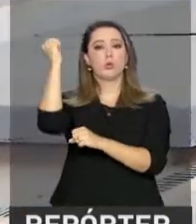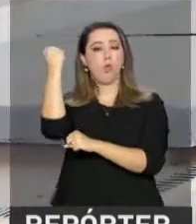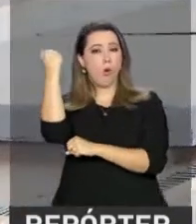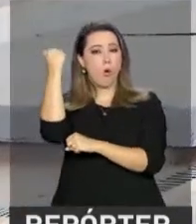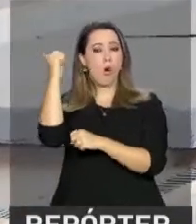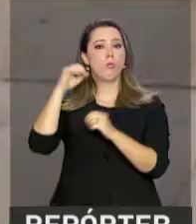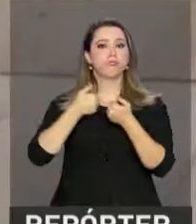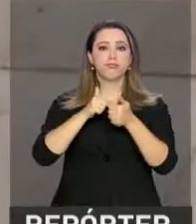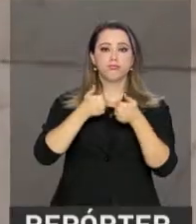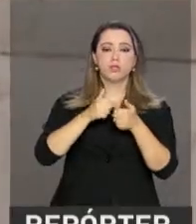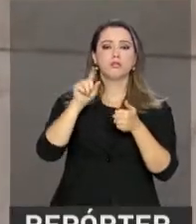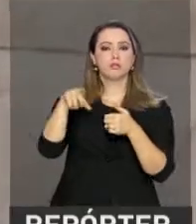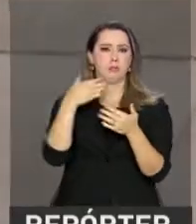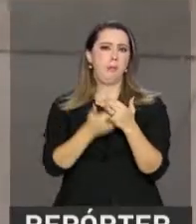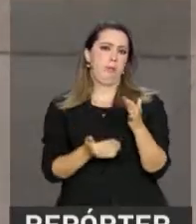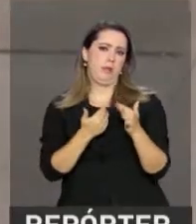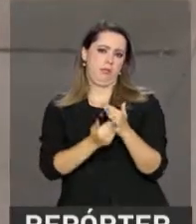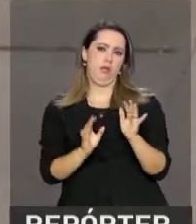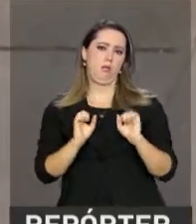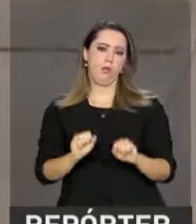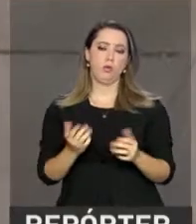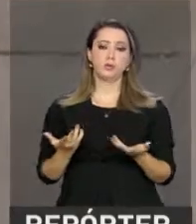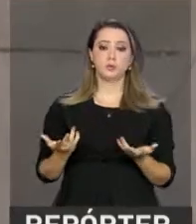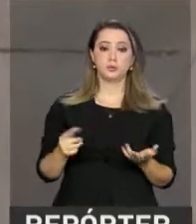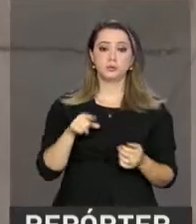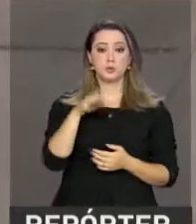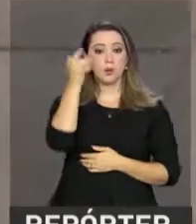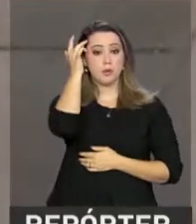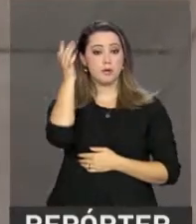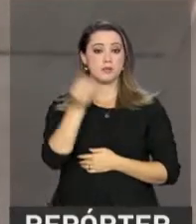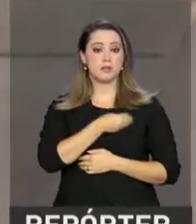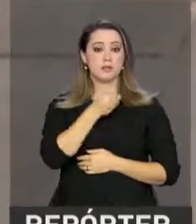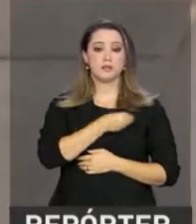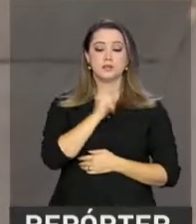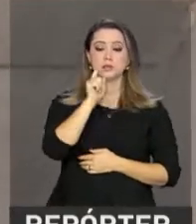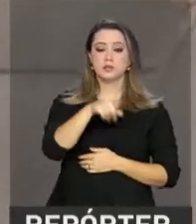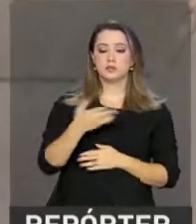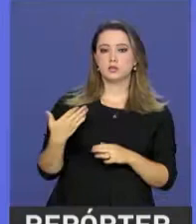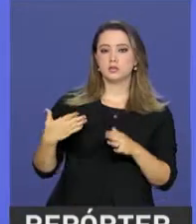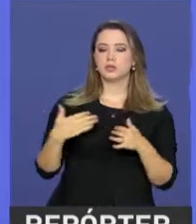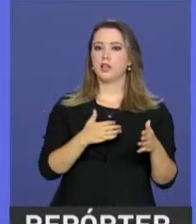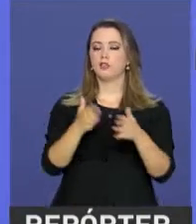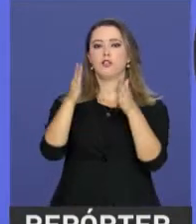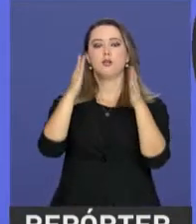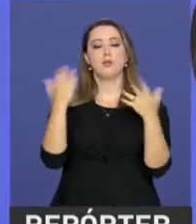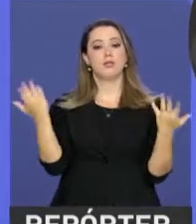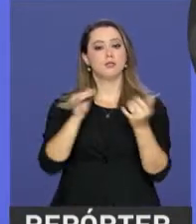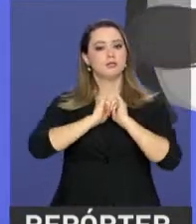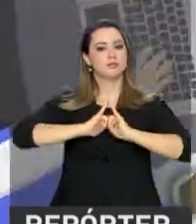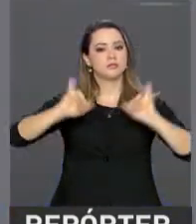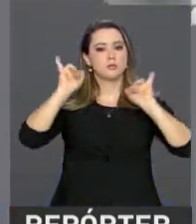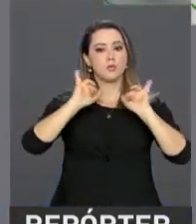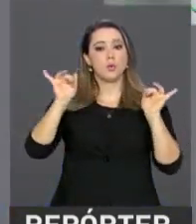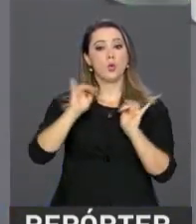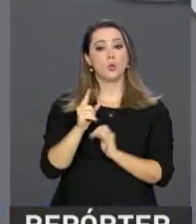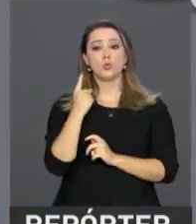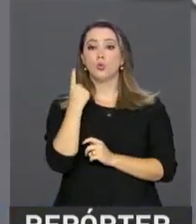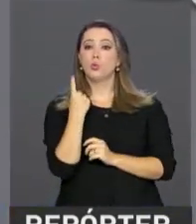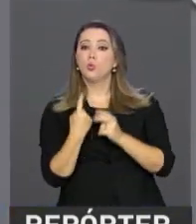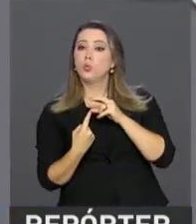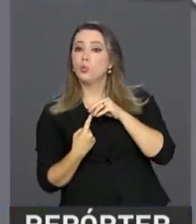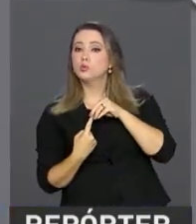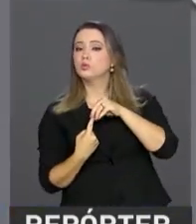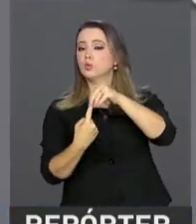milhões uma solução para facilitar a vida do josevaldo está a caminho com o lançamento do documento nacional